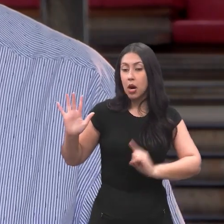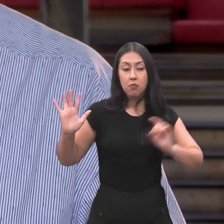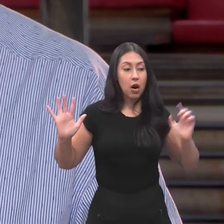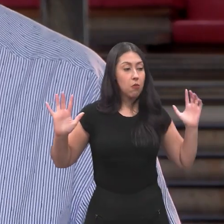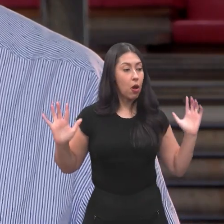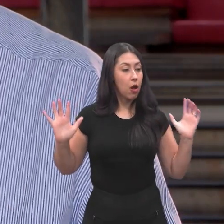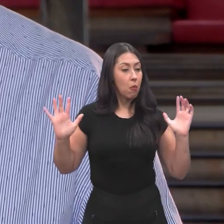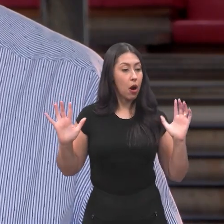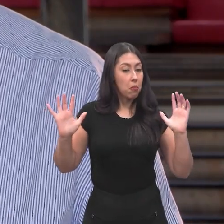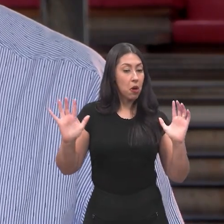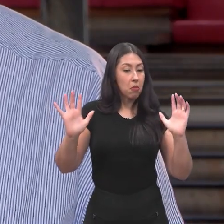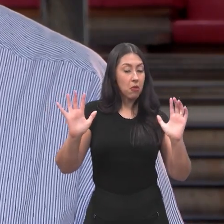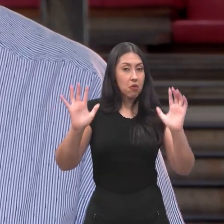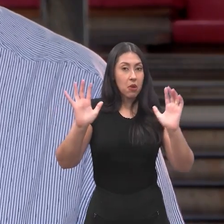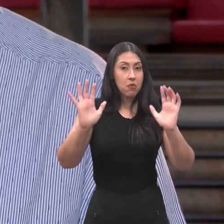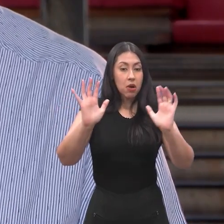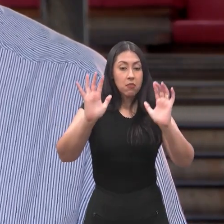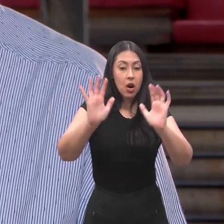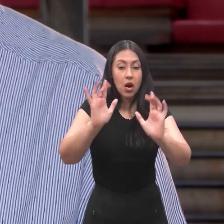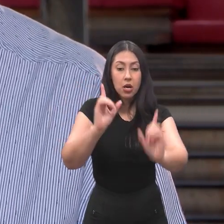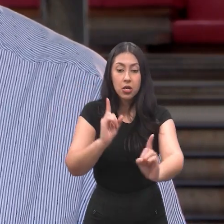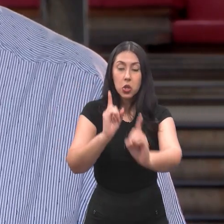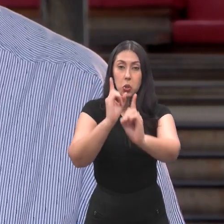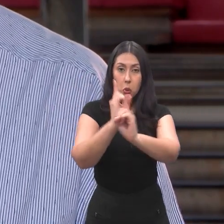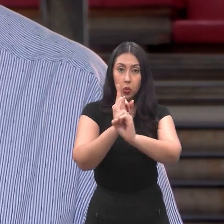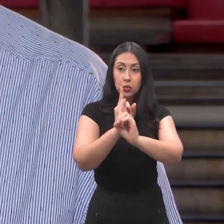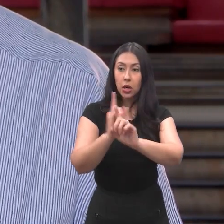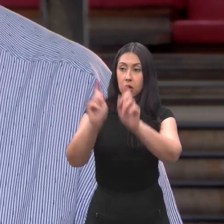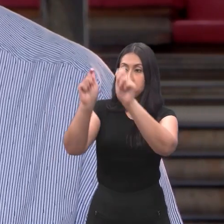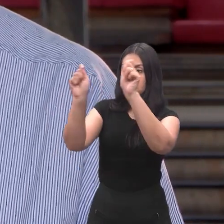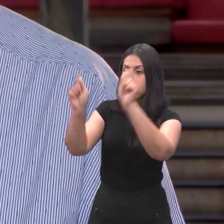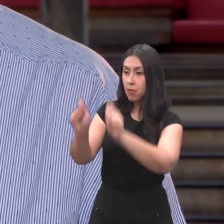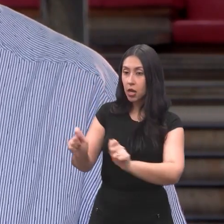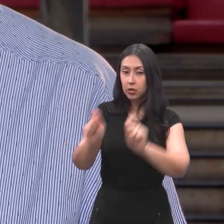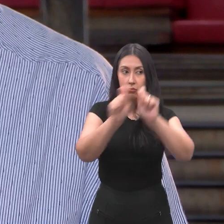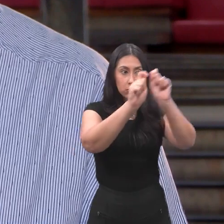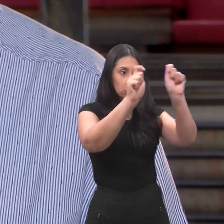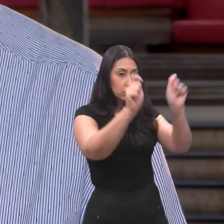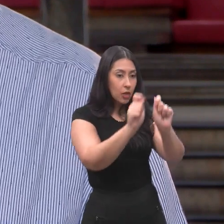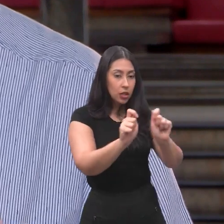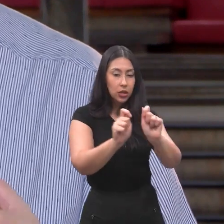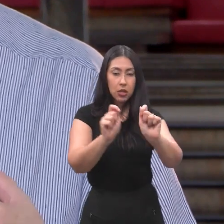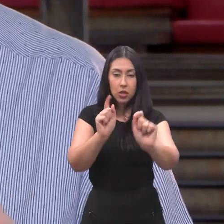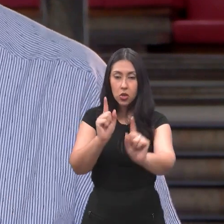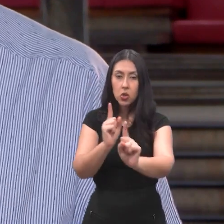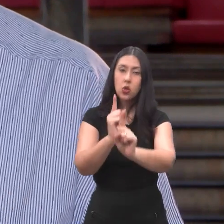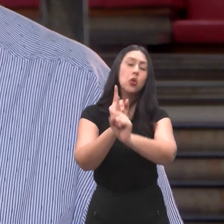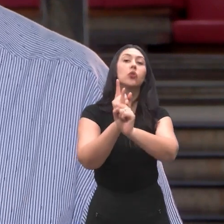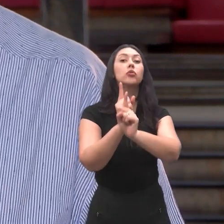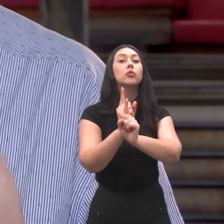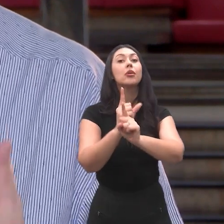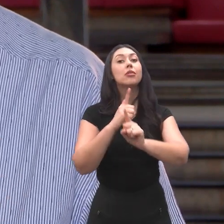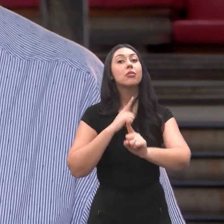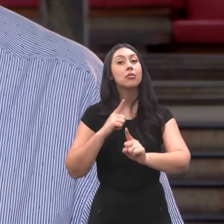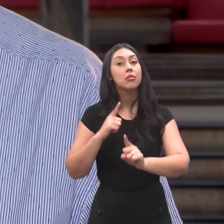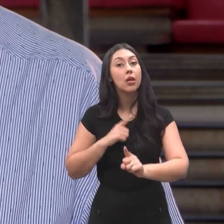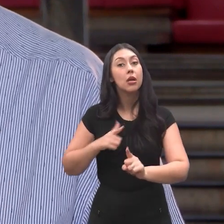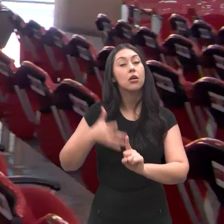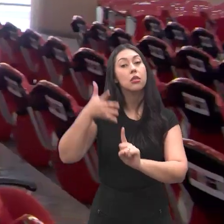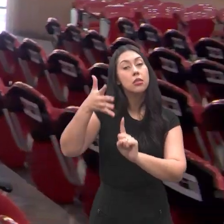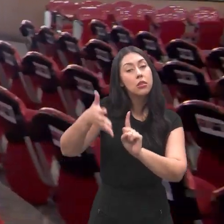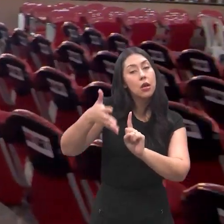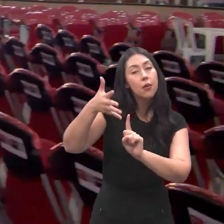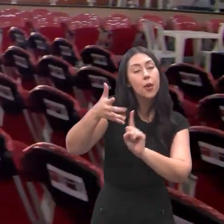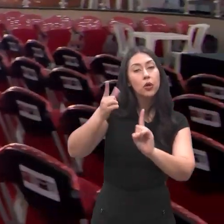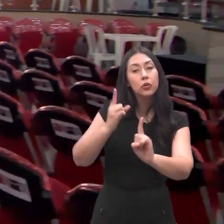lado. Chegando na igreja, geralmente o encontro é feito ali em frente ao presbitério, né, onde está o altar. E aí acontece o sermão do